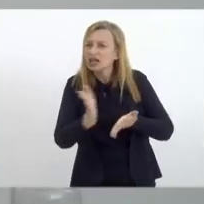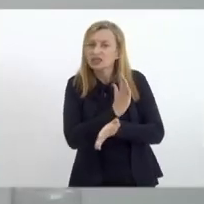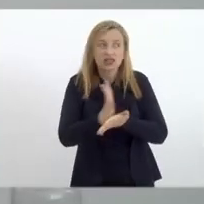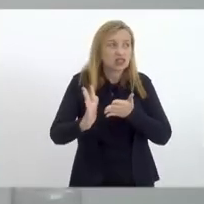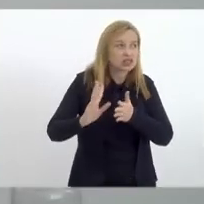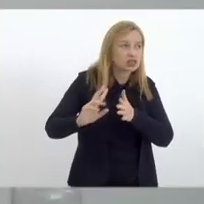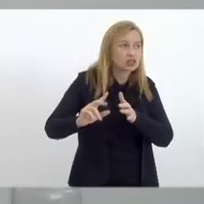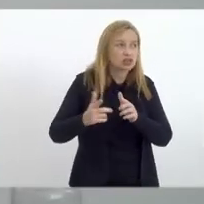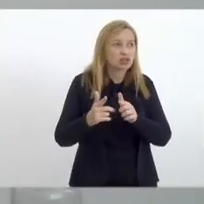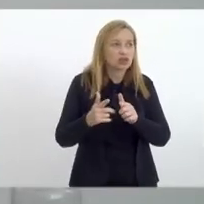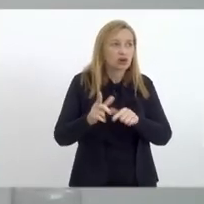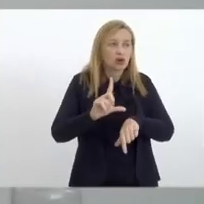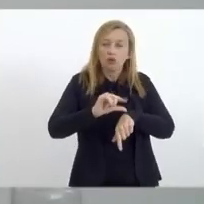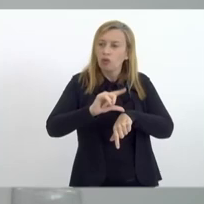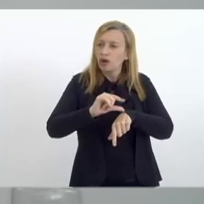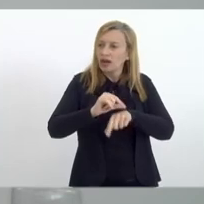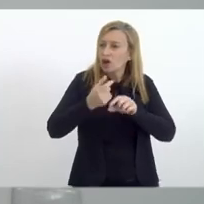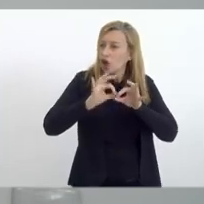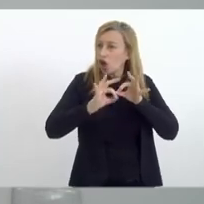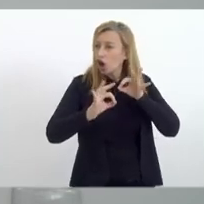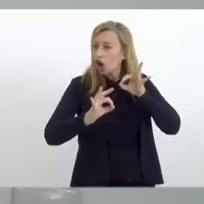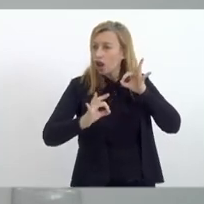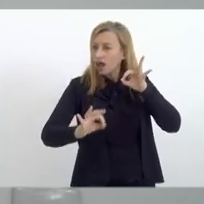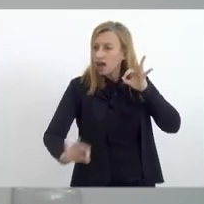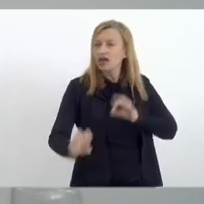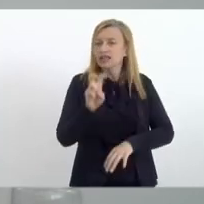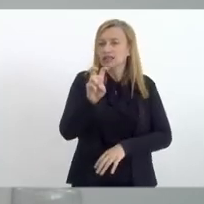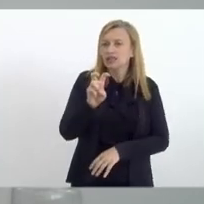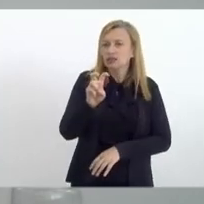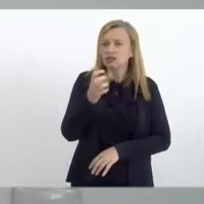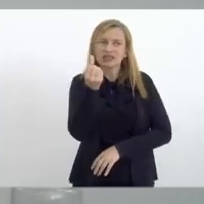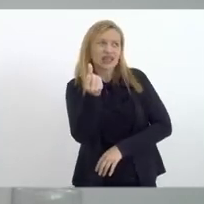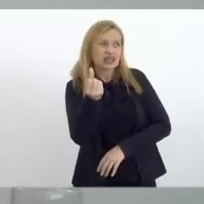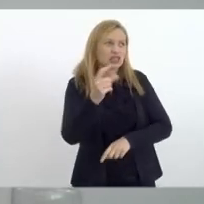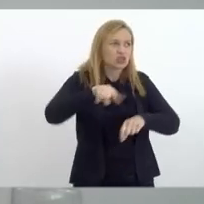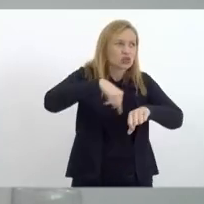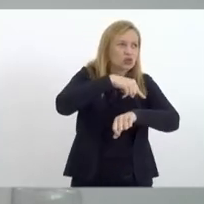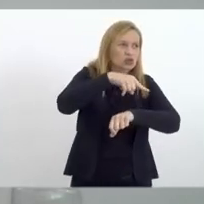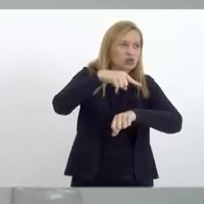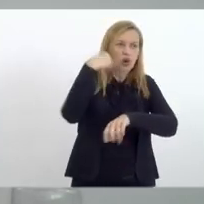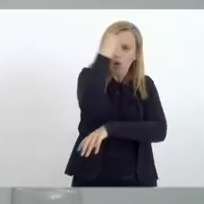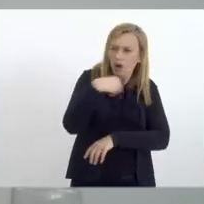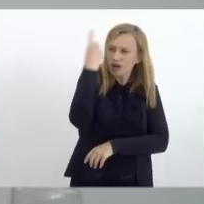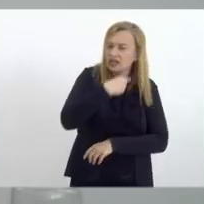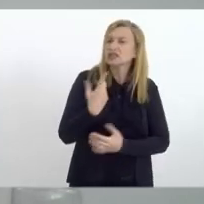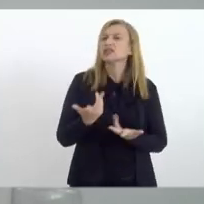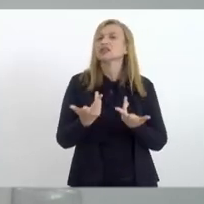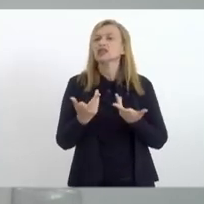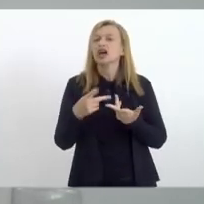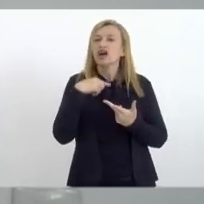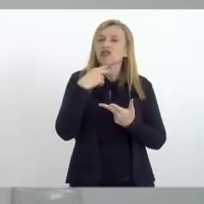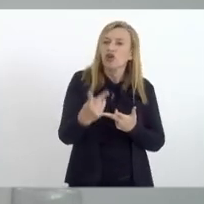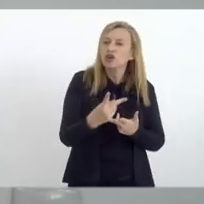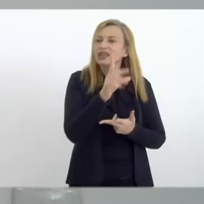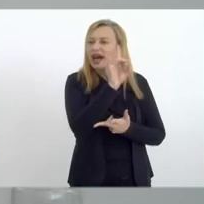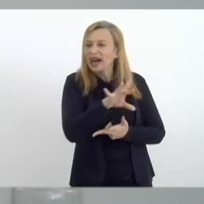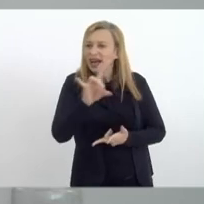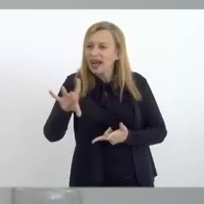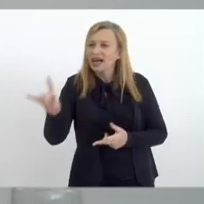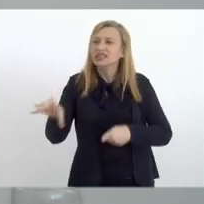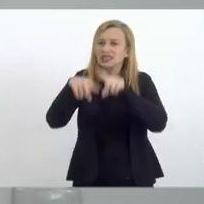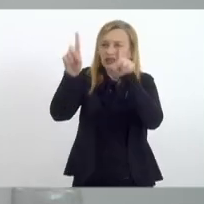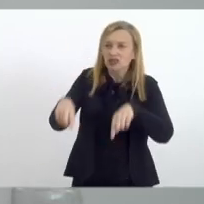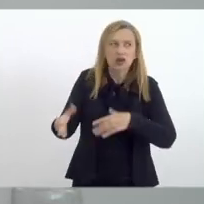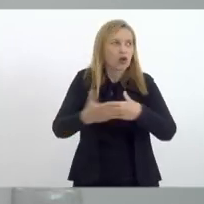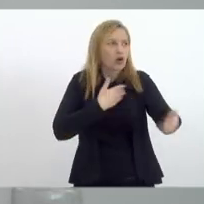extrapolando o horário regimental. Audiências de 5, 6 horas de audiência. A gente deu a voz a cada servidor de